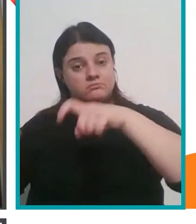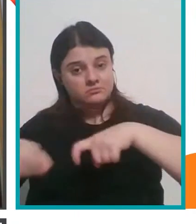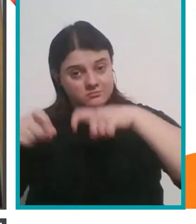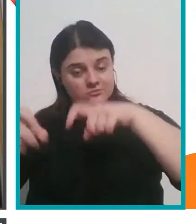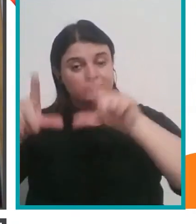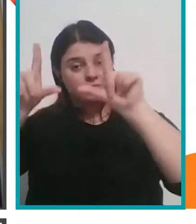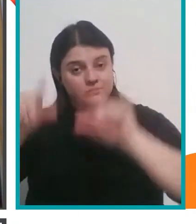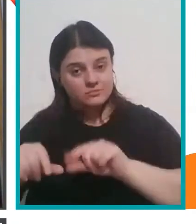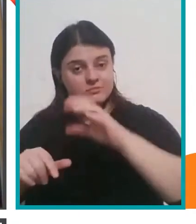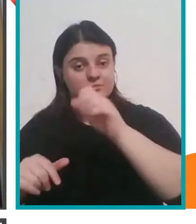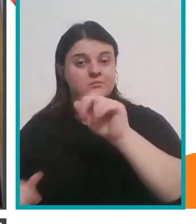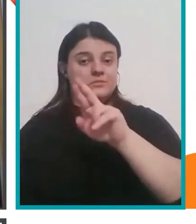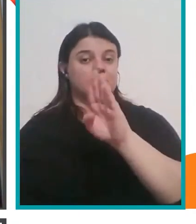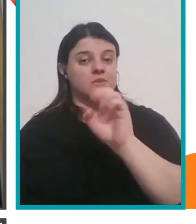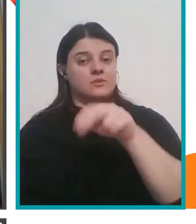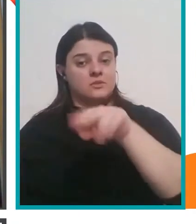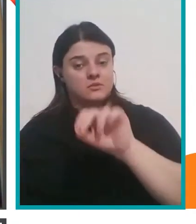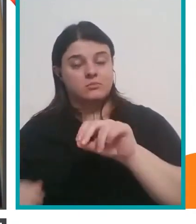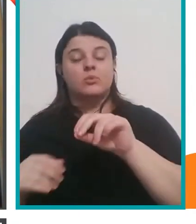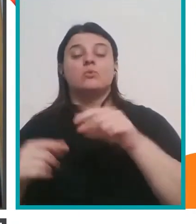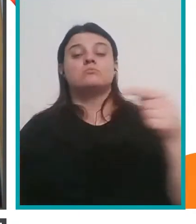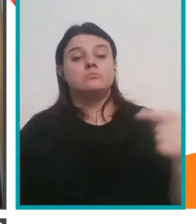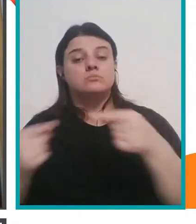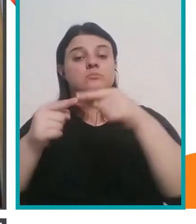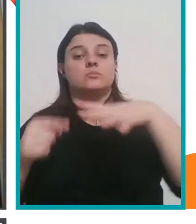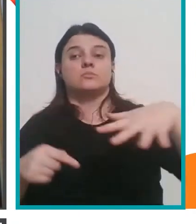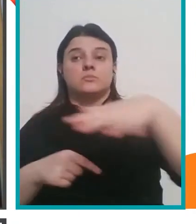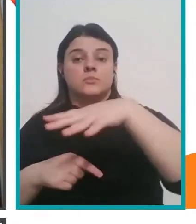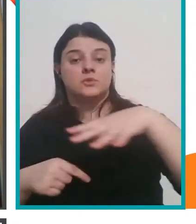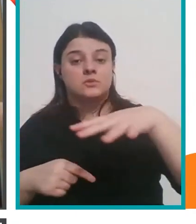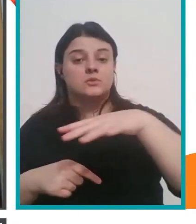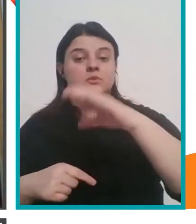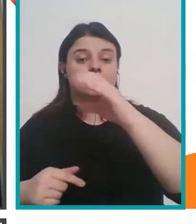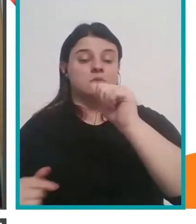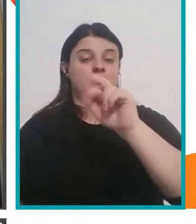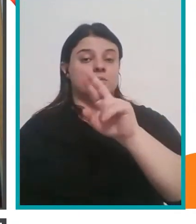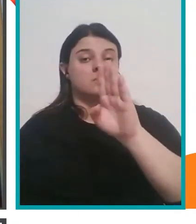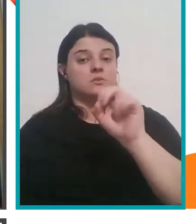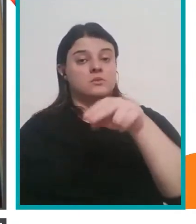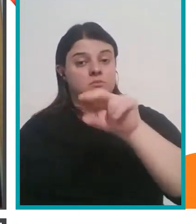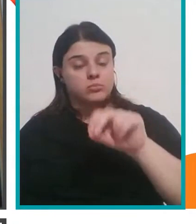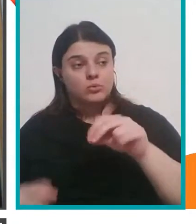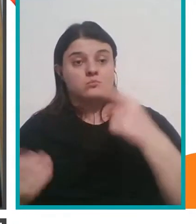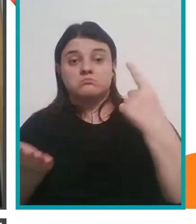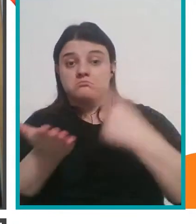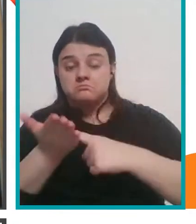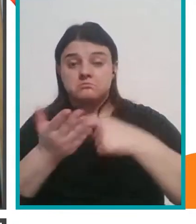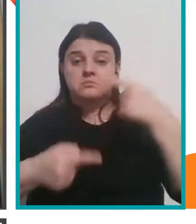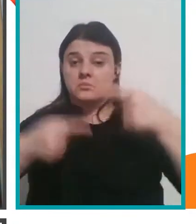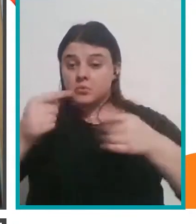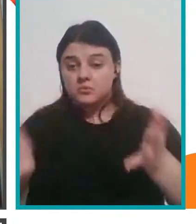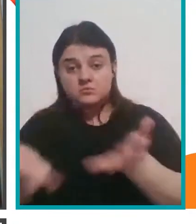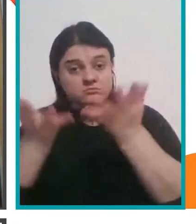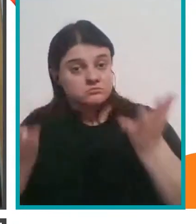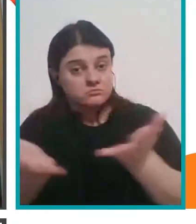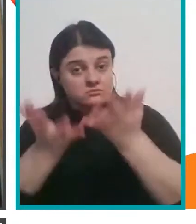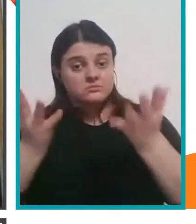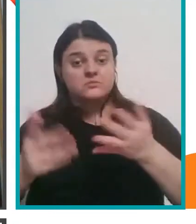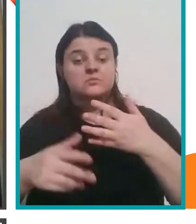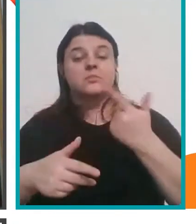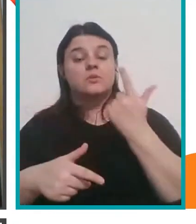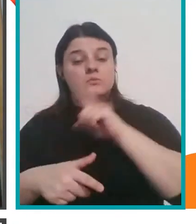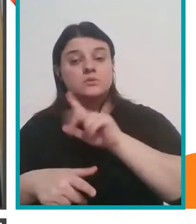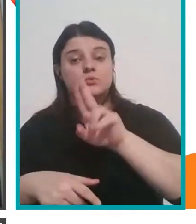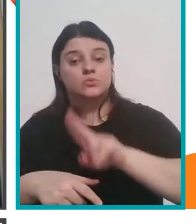gente pode apoiar e implementar o mercado de carbono, estabelecer políticas de incentivo à geração e uso